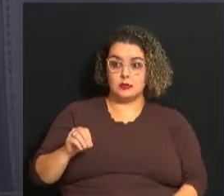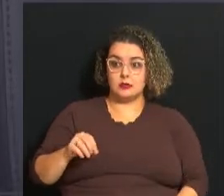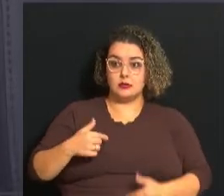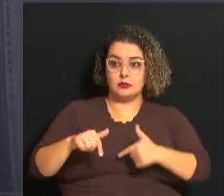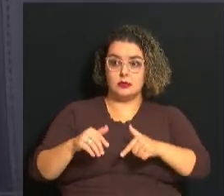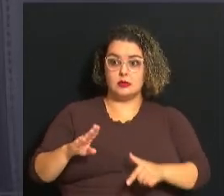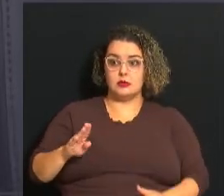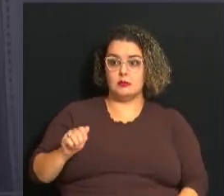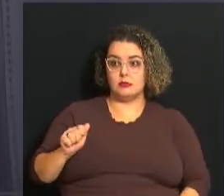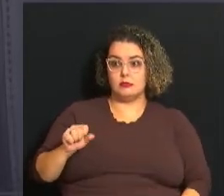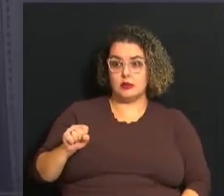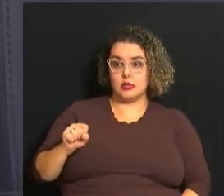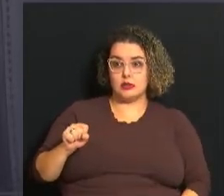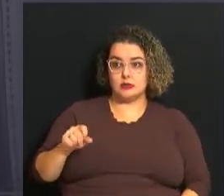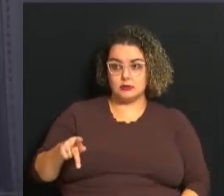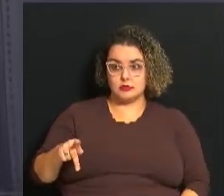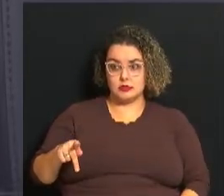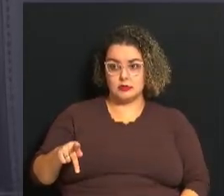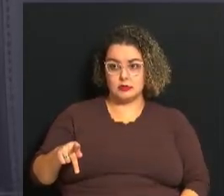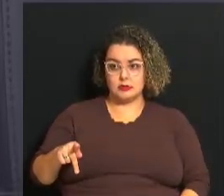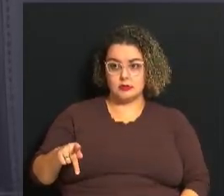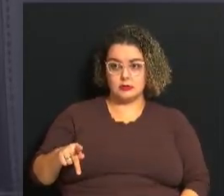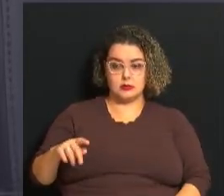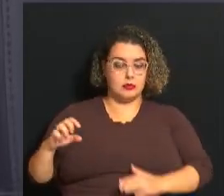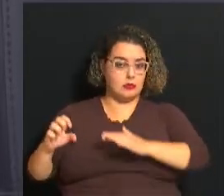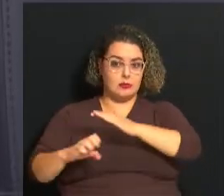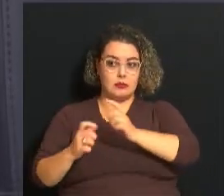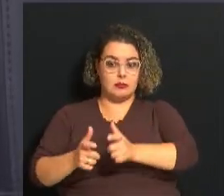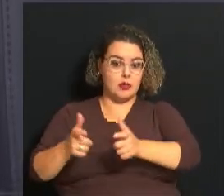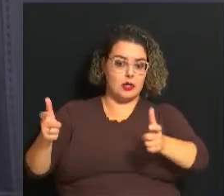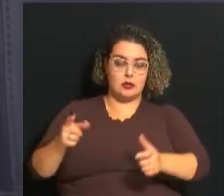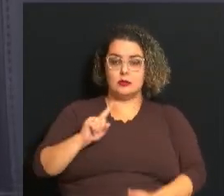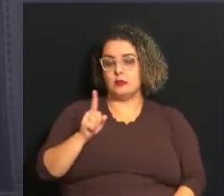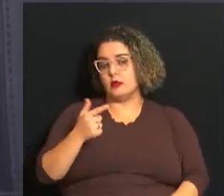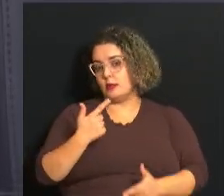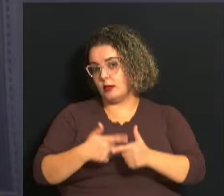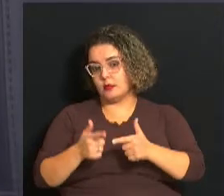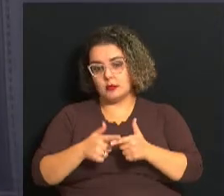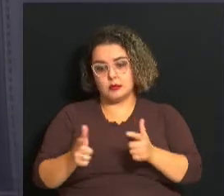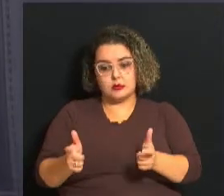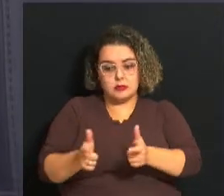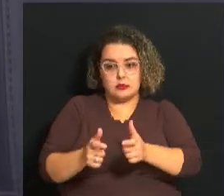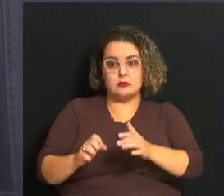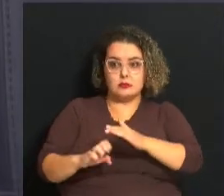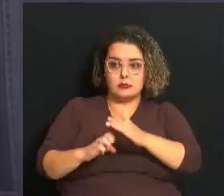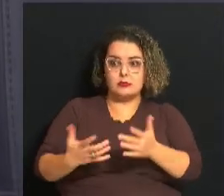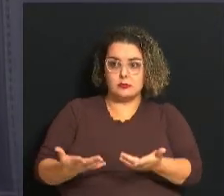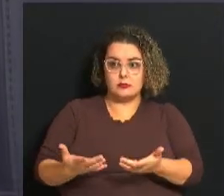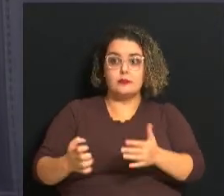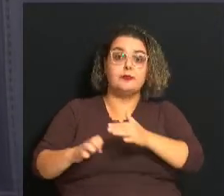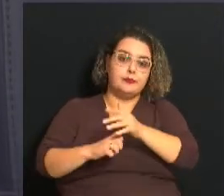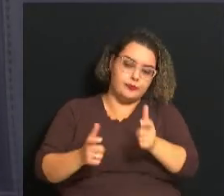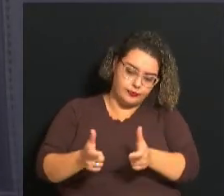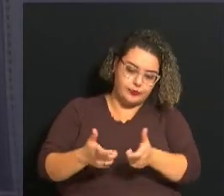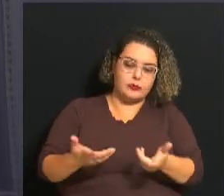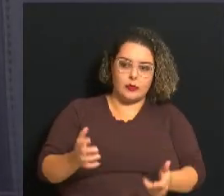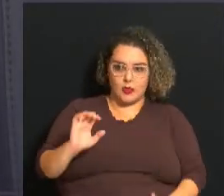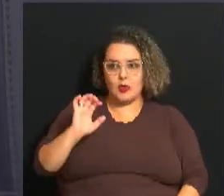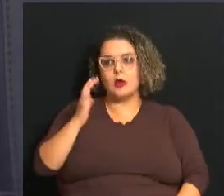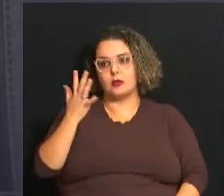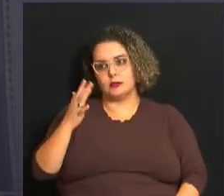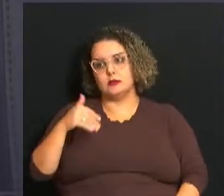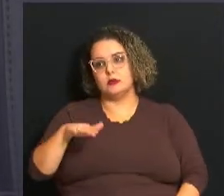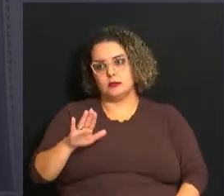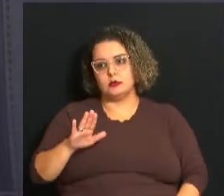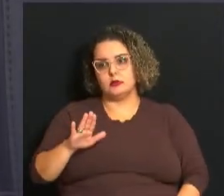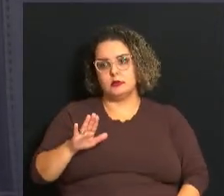problema abaixo uma multinacional não é um problema só né das Pequenas Empresas é claro que nós Pequenas Empresas né aí